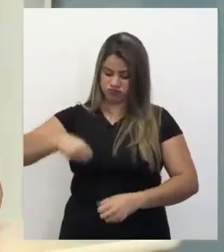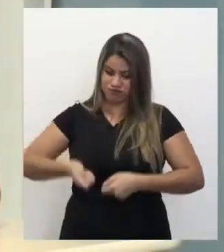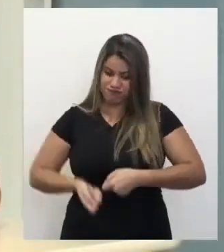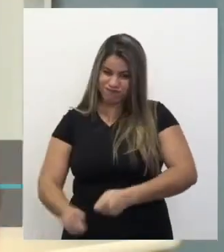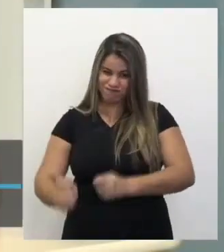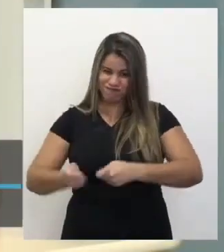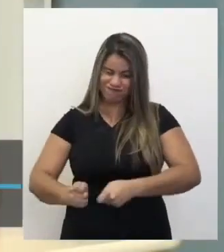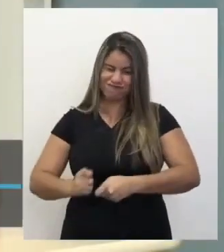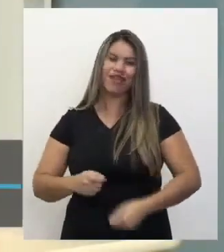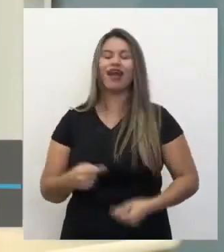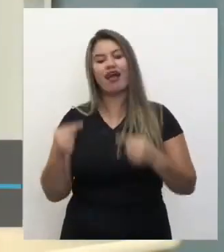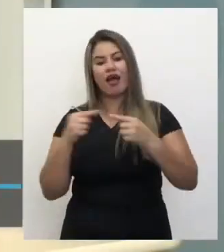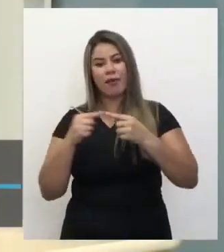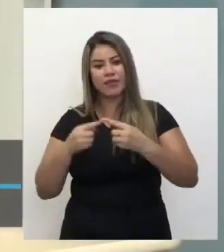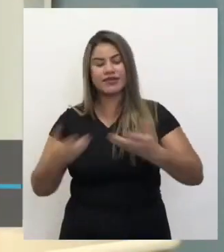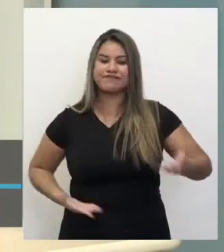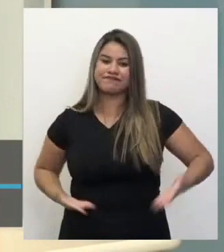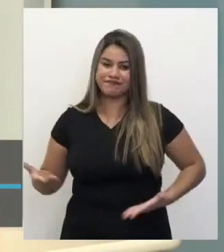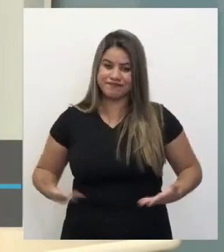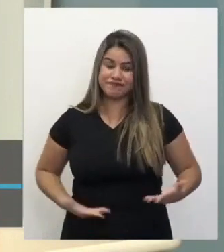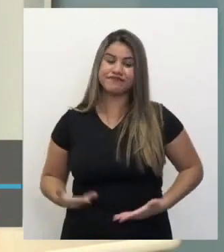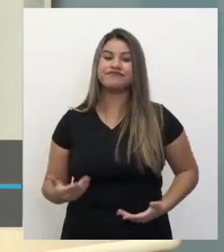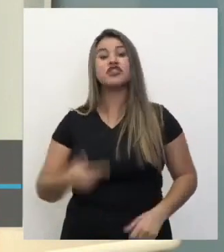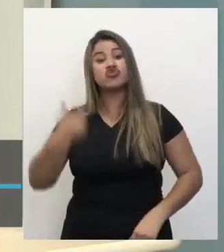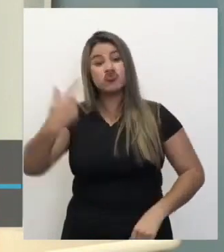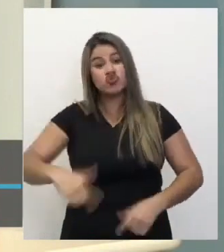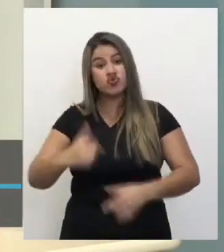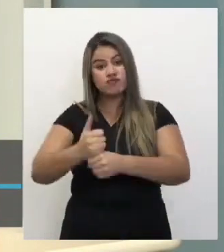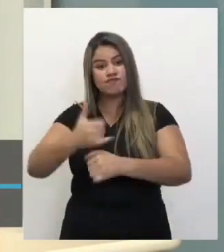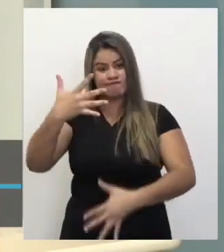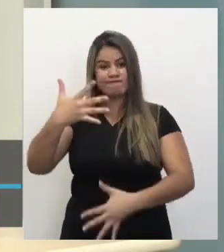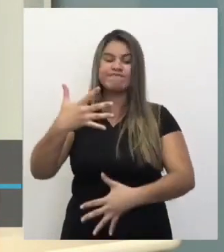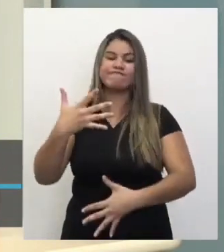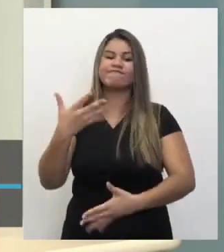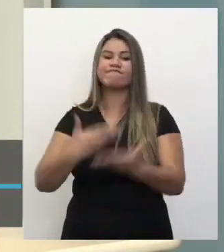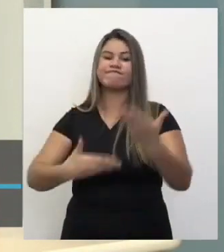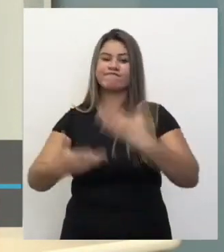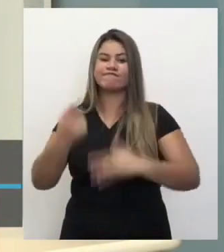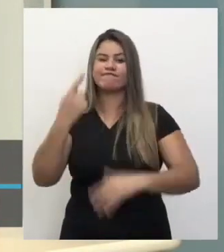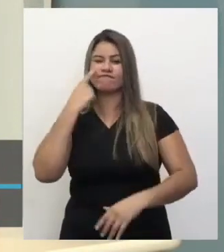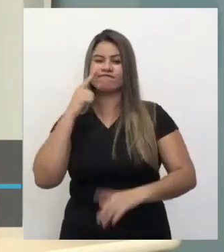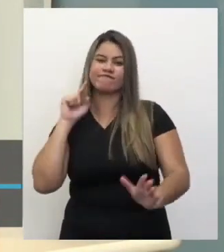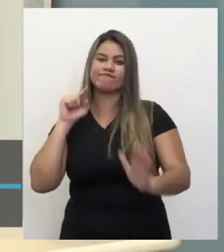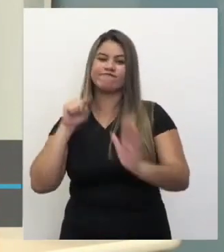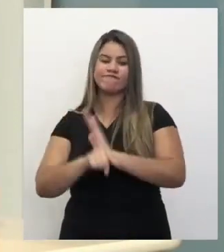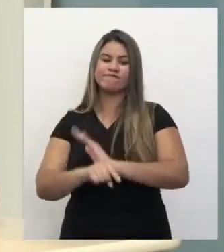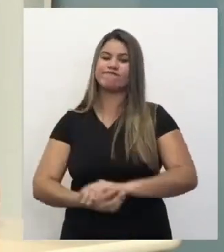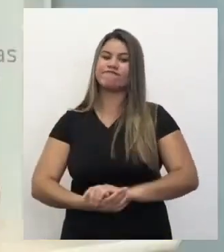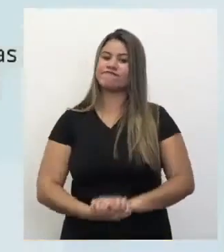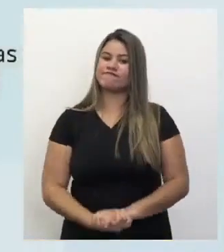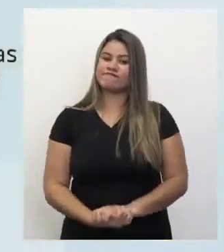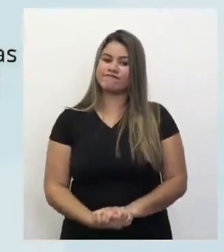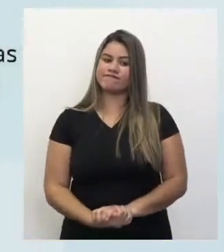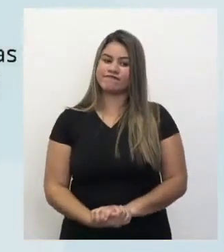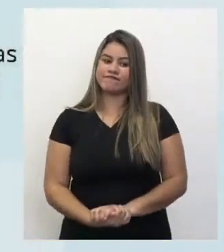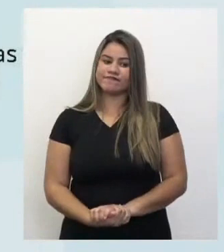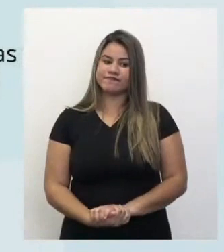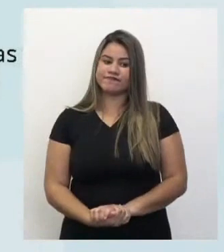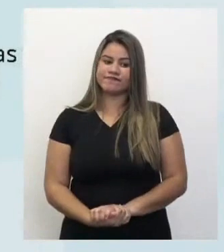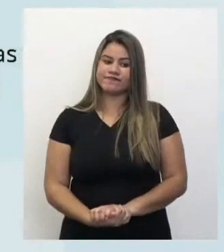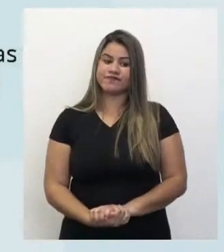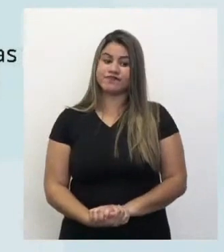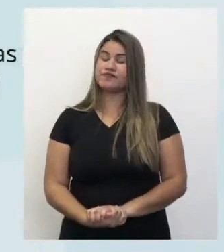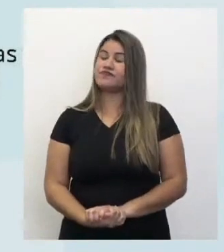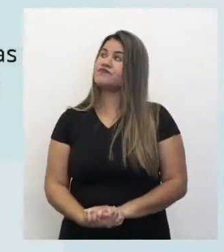um momento de interação, vocês também vão ter um minutinho para responder a pergunta que vai aparecer aí na tela para vocês. Então,